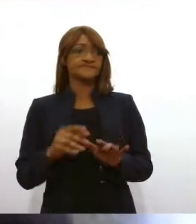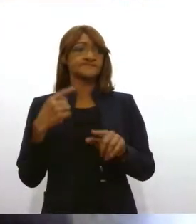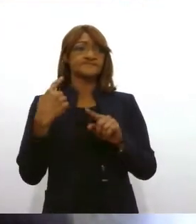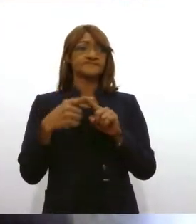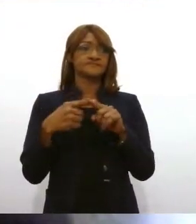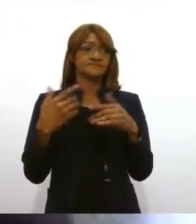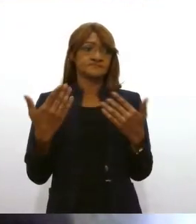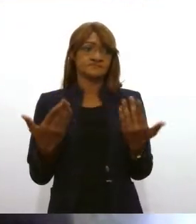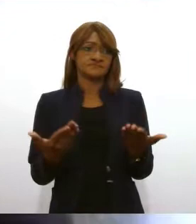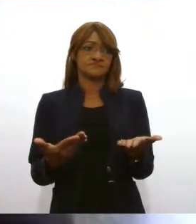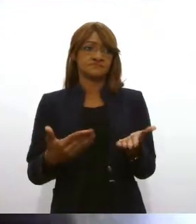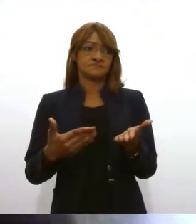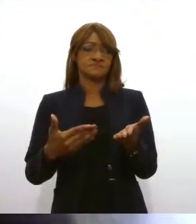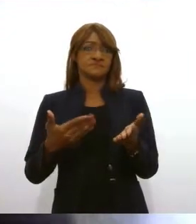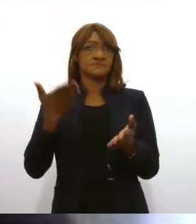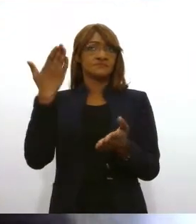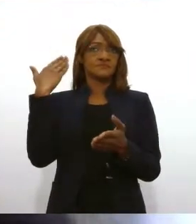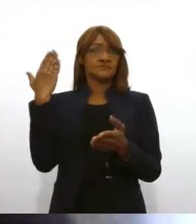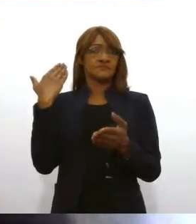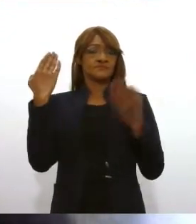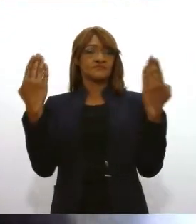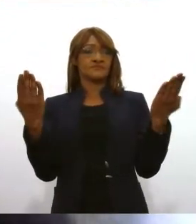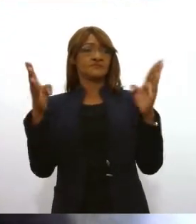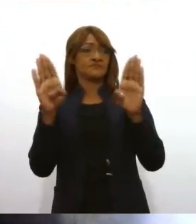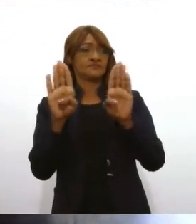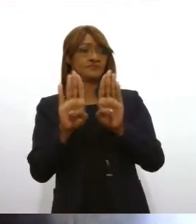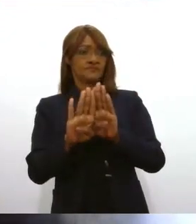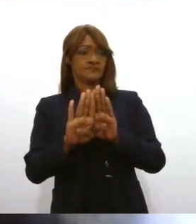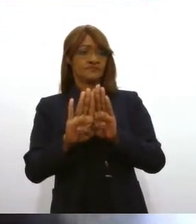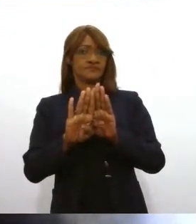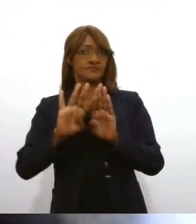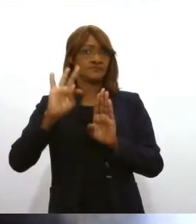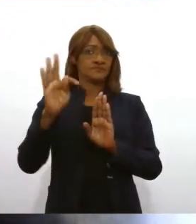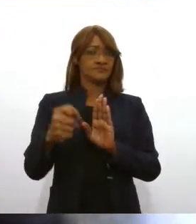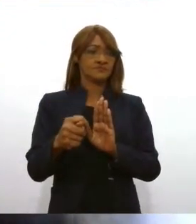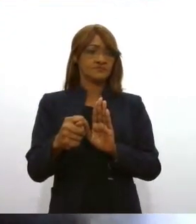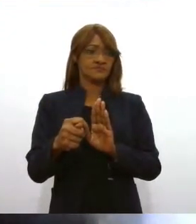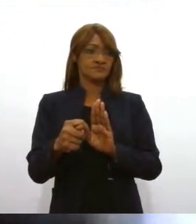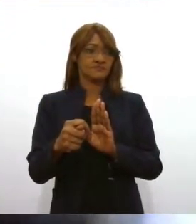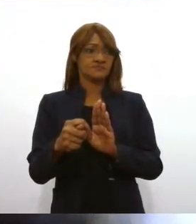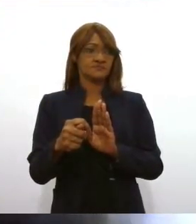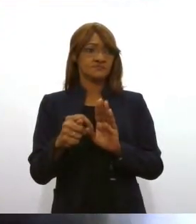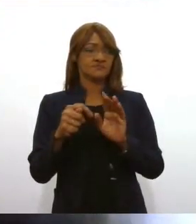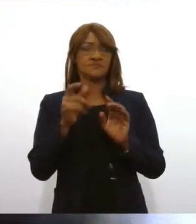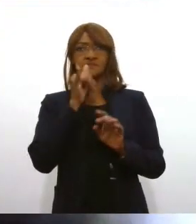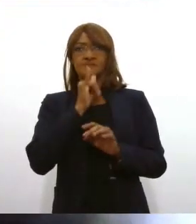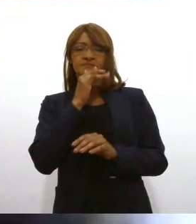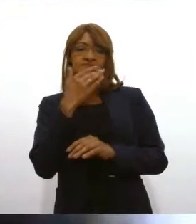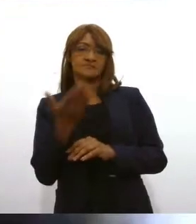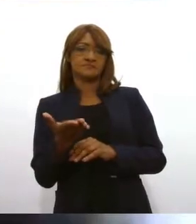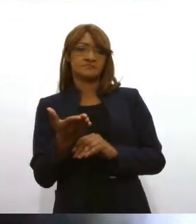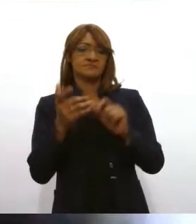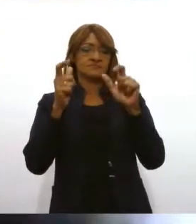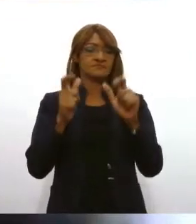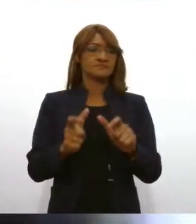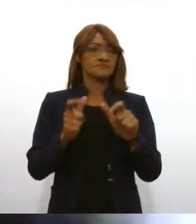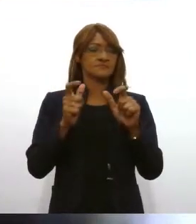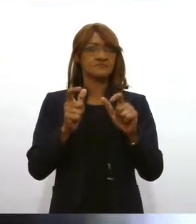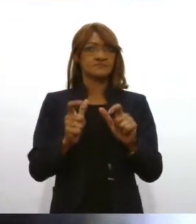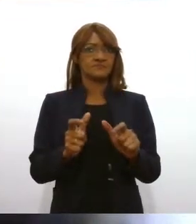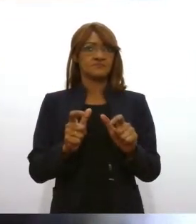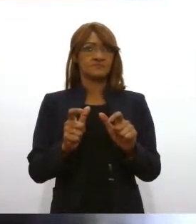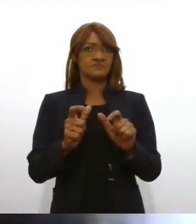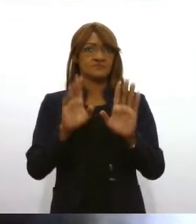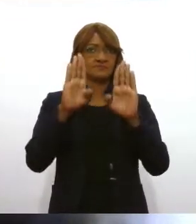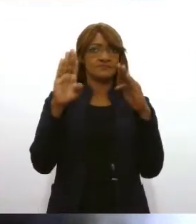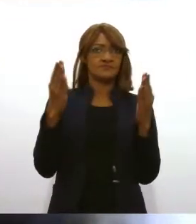houve na época do fechamento, né, das coisas, estava permitido, por exemplo, locais fechados até 100 pessoas, aberto